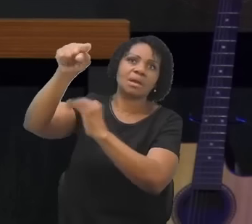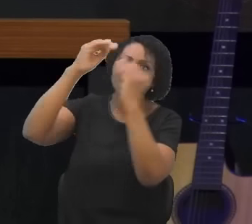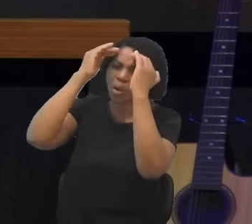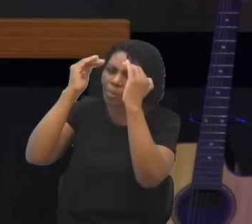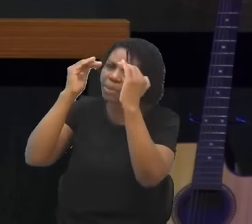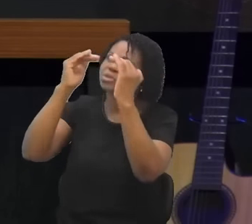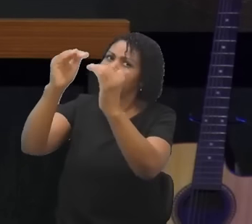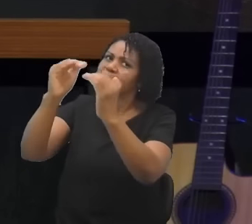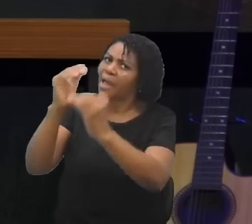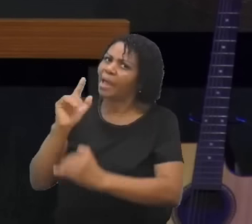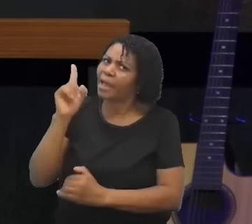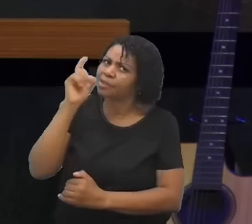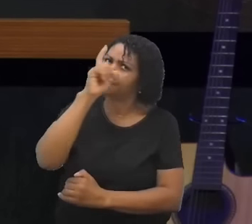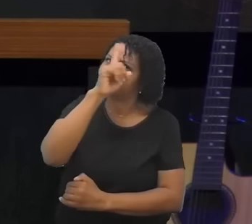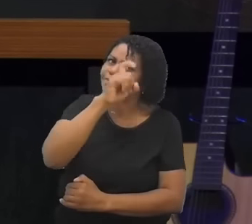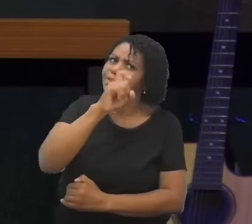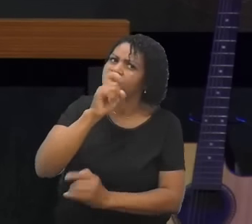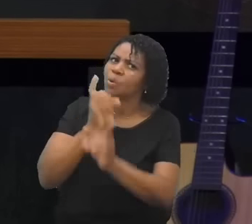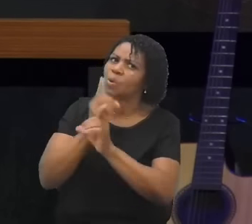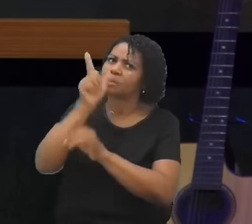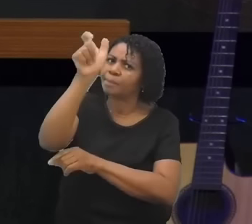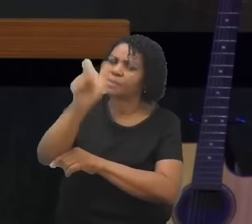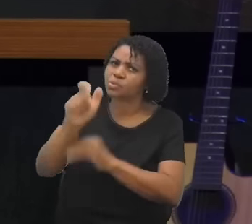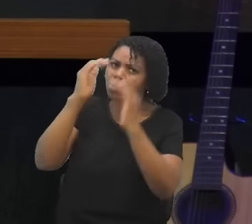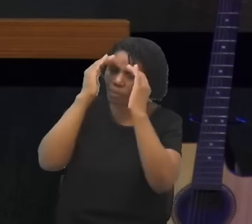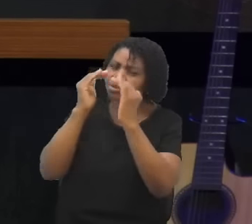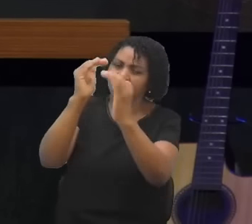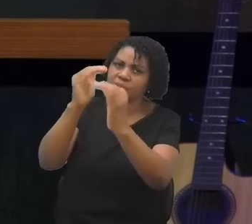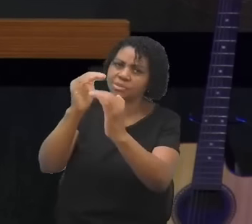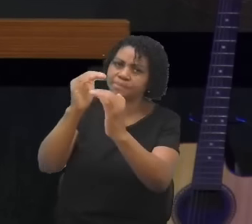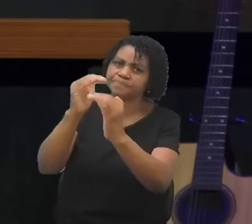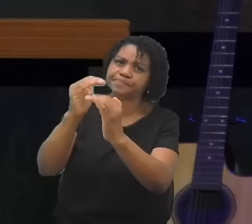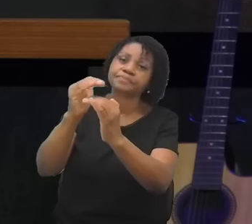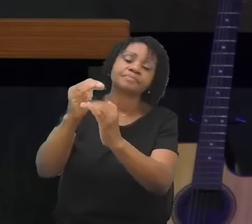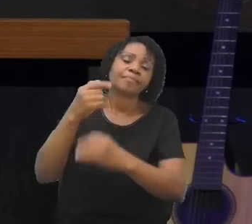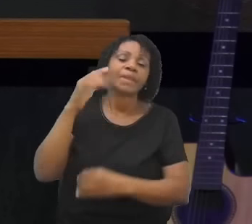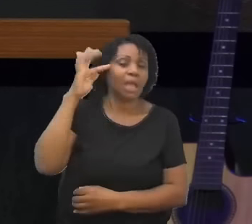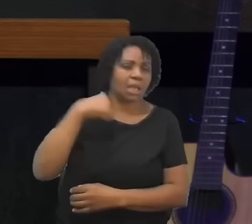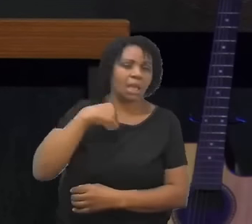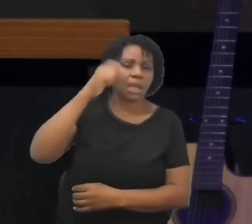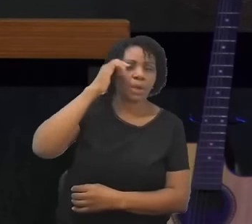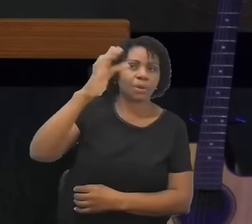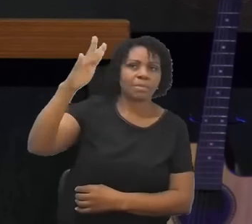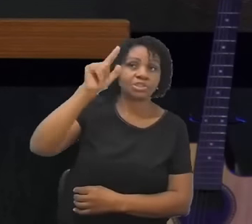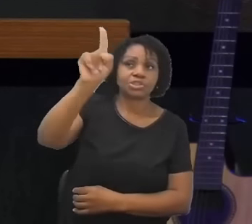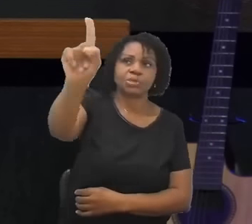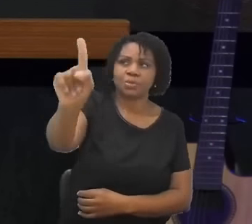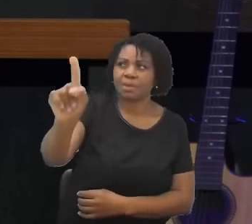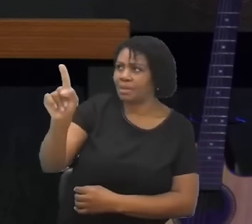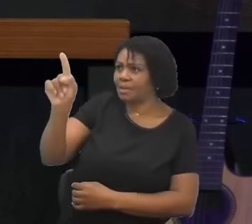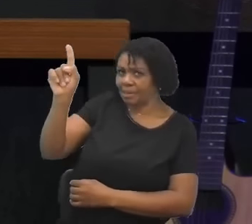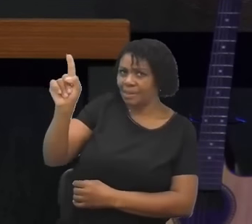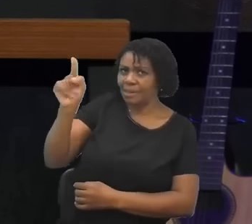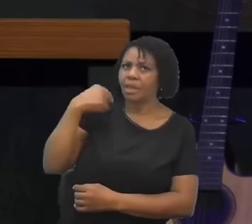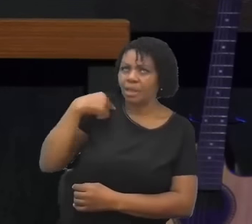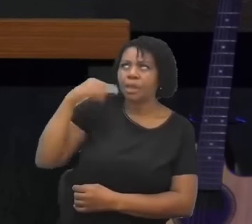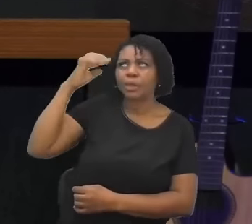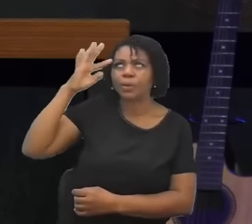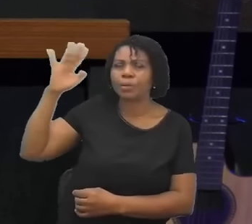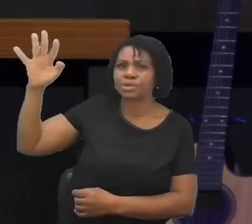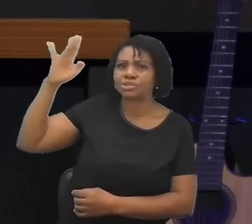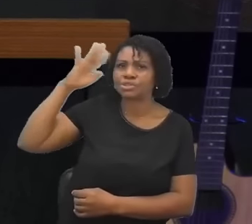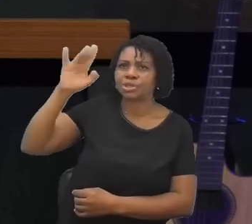coisa rara. Você quer fazer aquilo que chama a atenção dos outros. Eu imagino ele entrando no barco, a cena, né? O